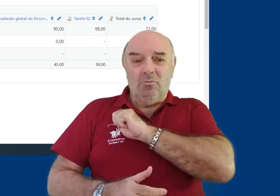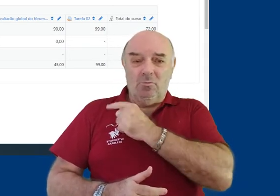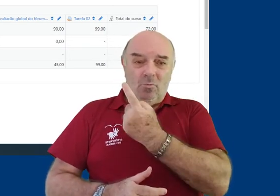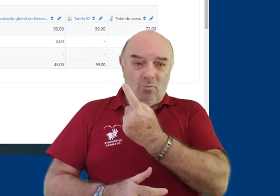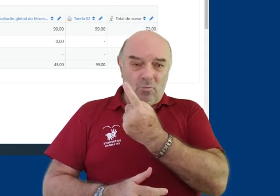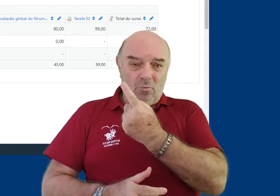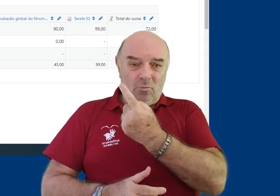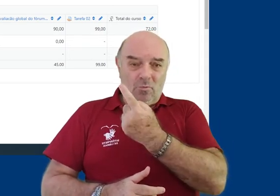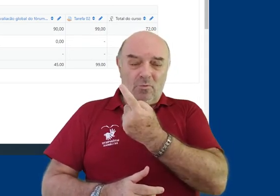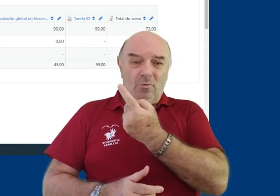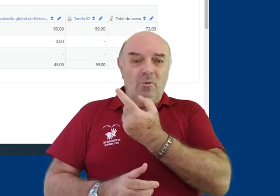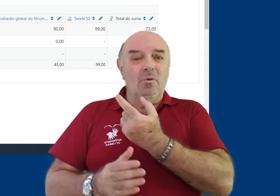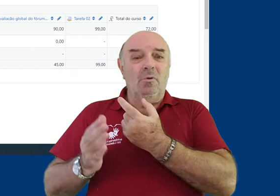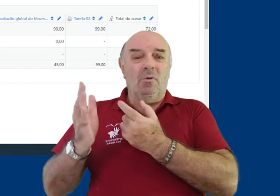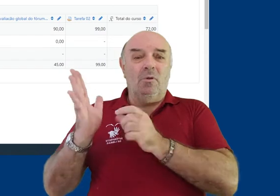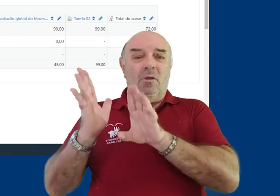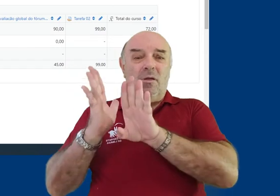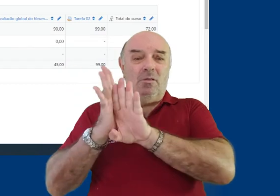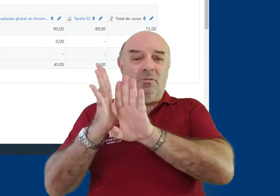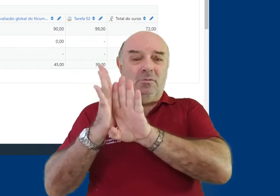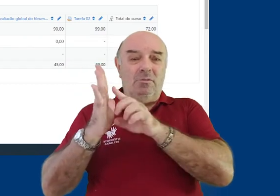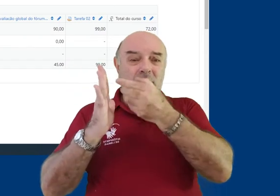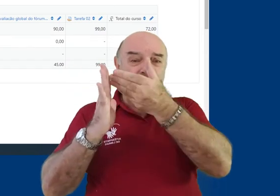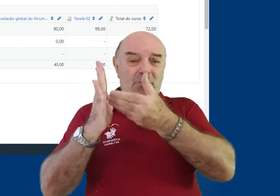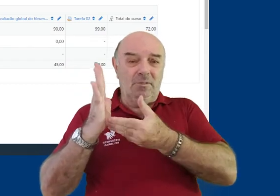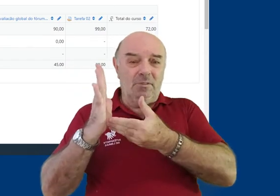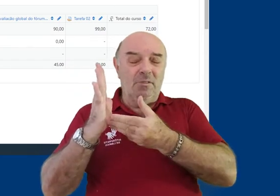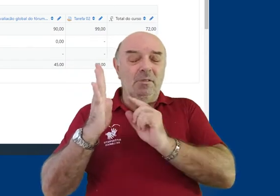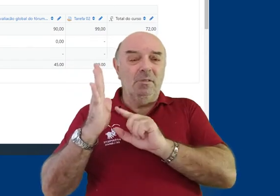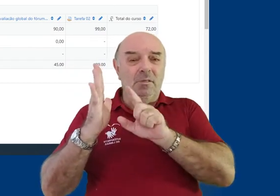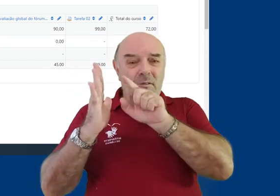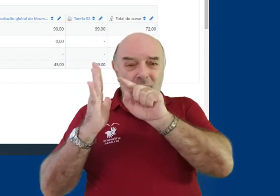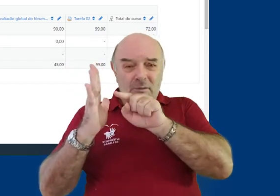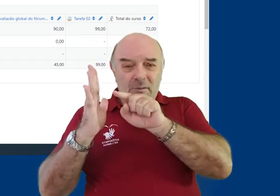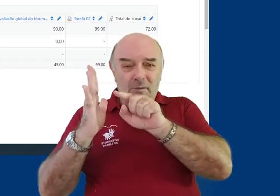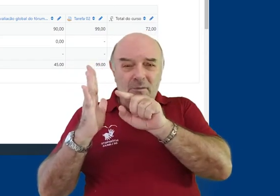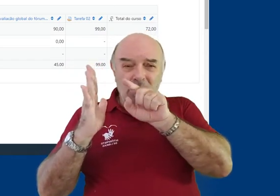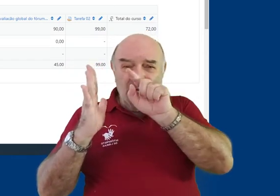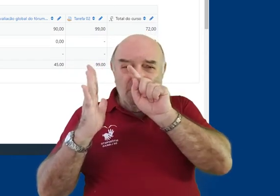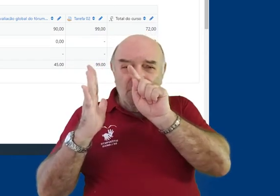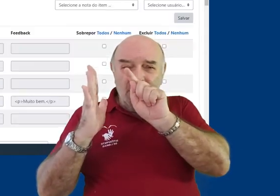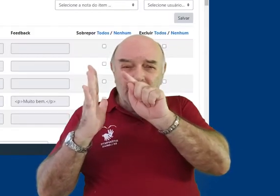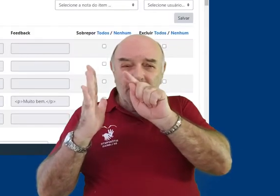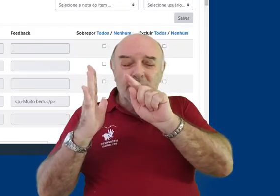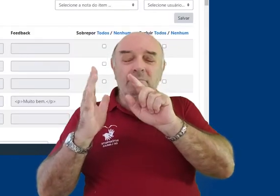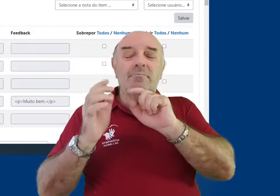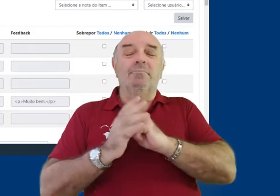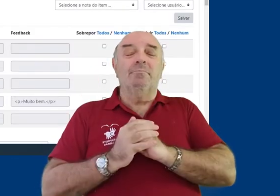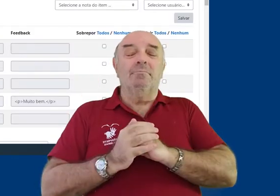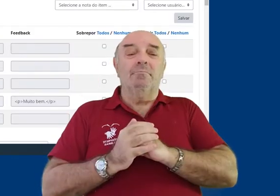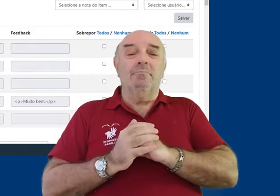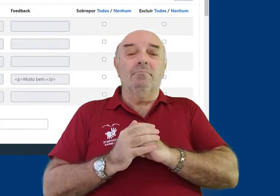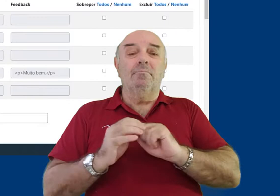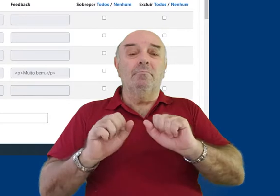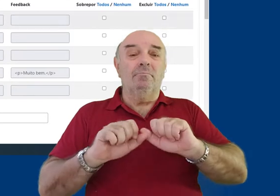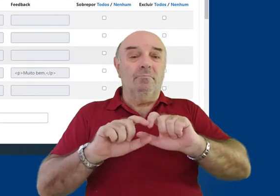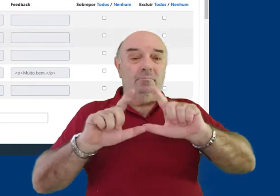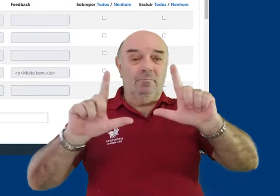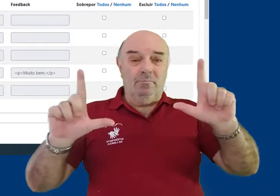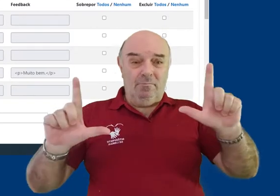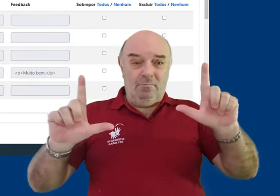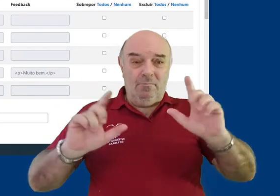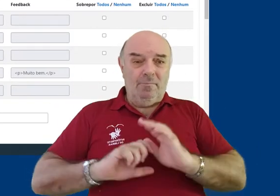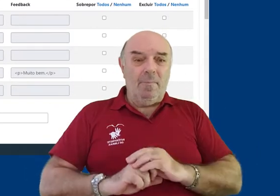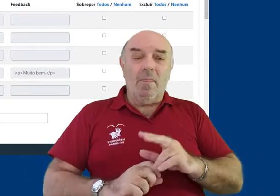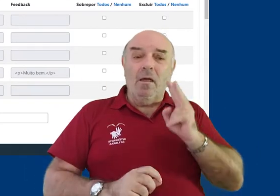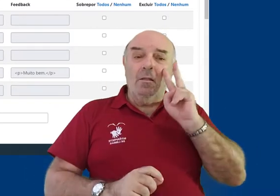1. À direita do nome do usuário, temos o ícone de caneta, clicamos sobre ele. Reparem que